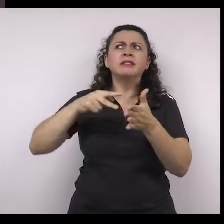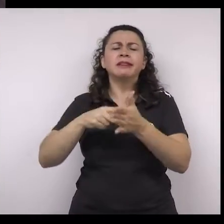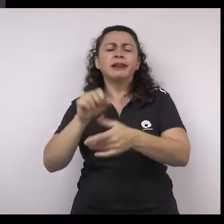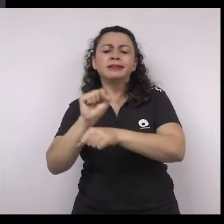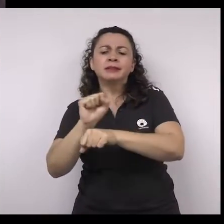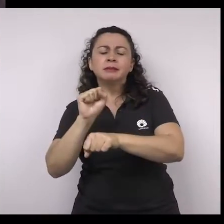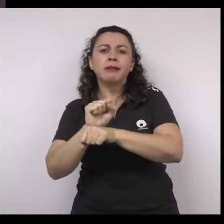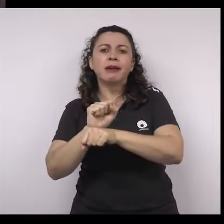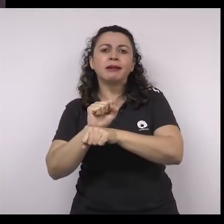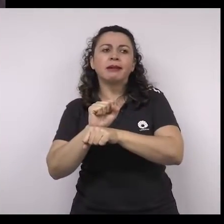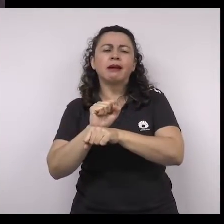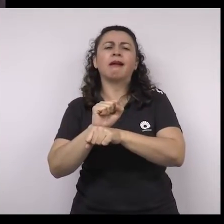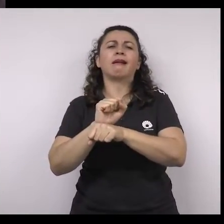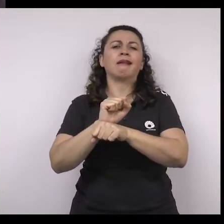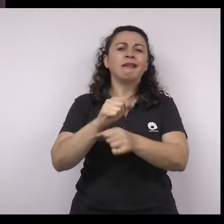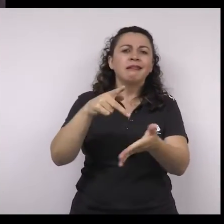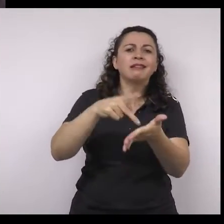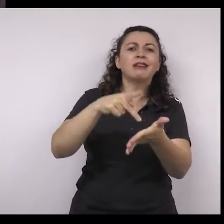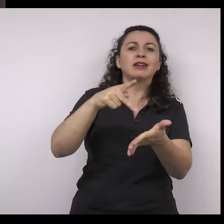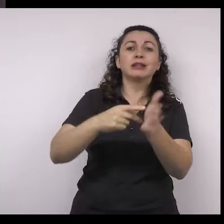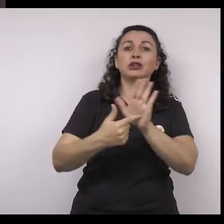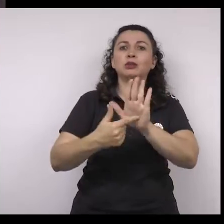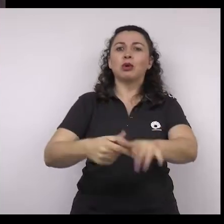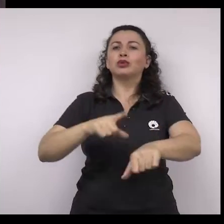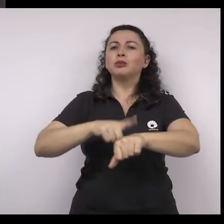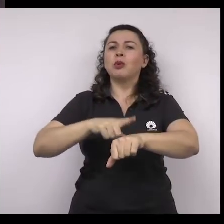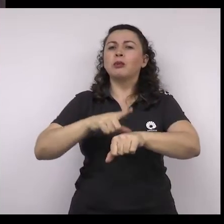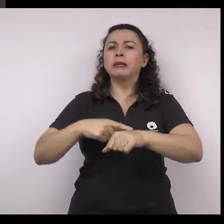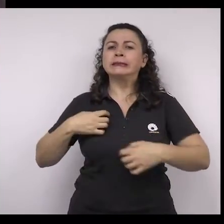o fato é que ela marca um momento de crise